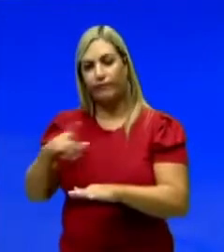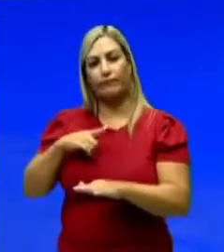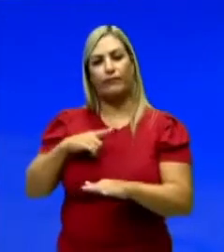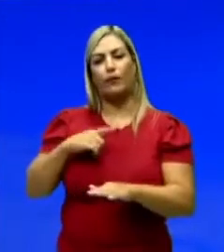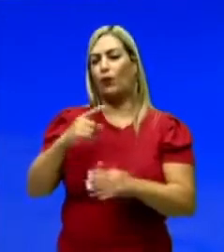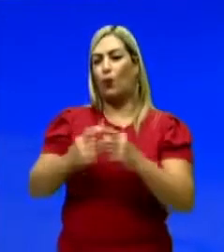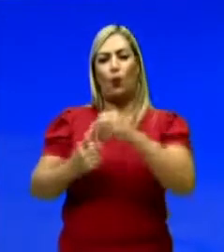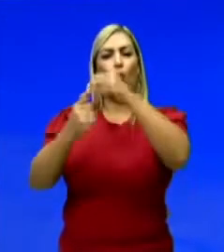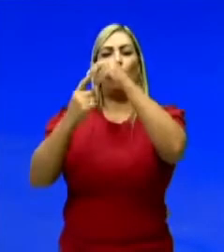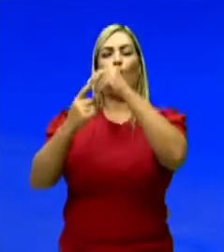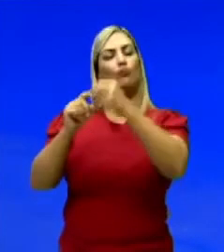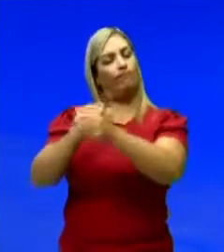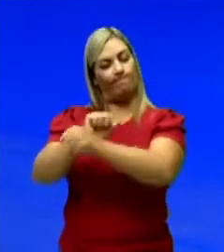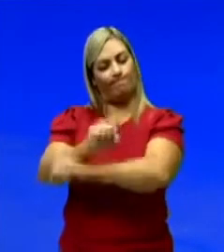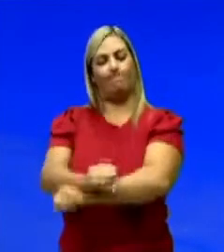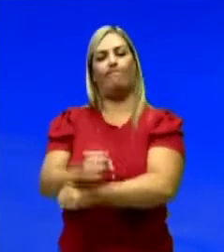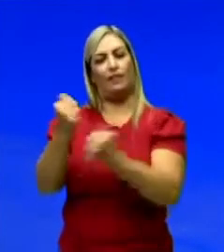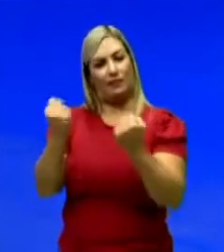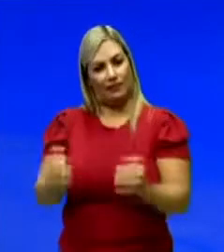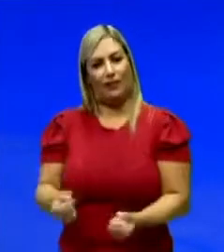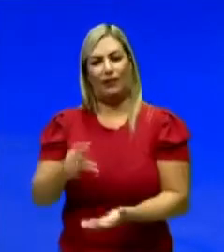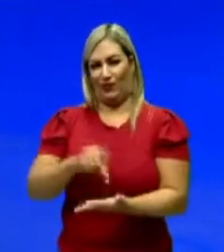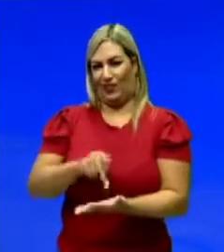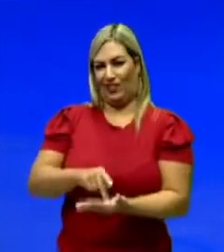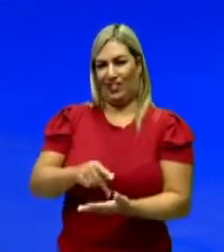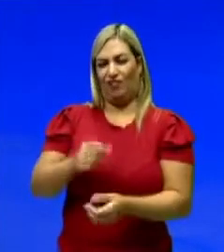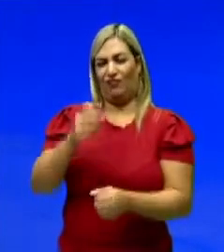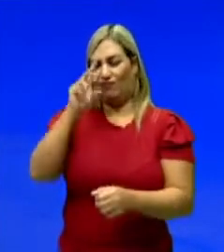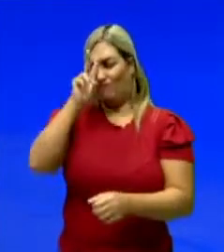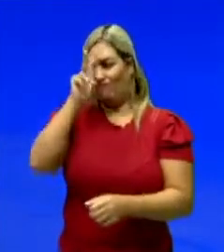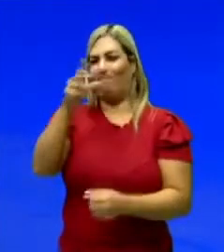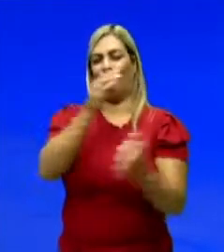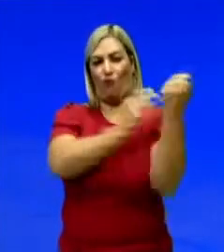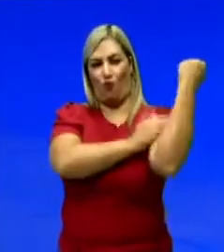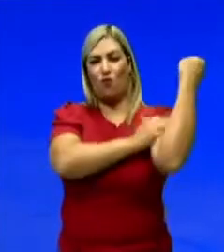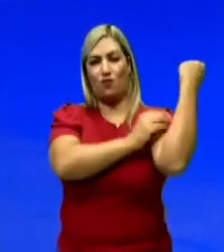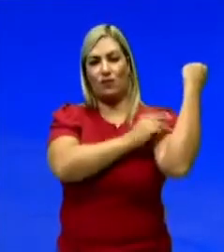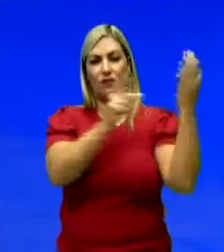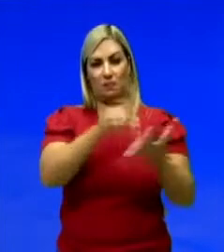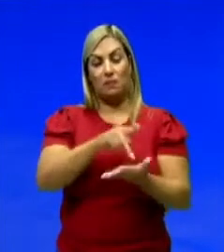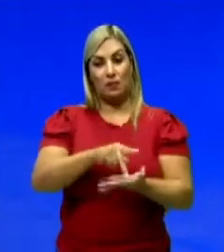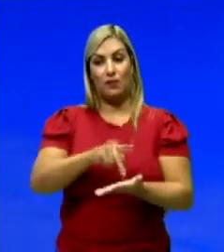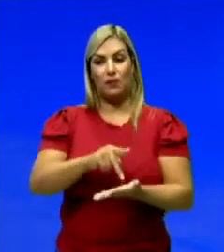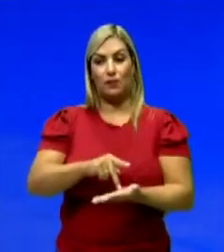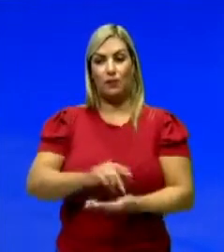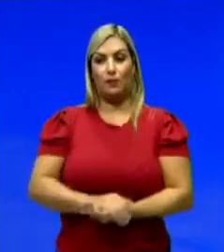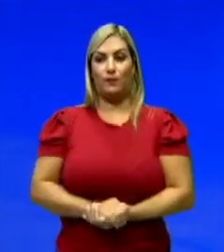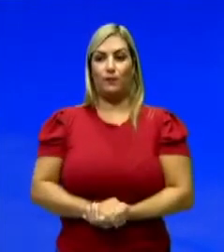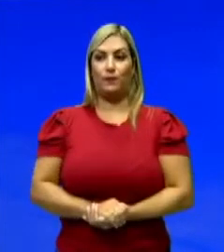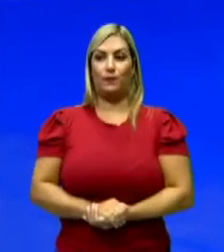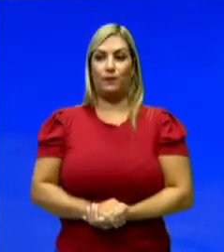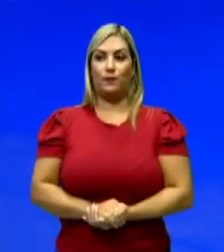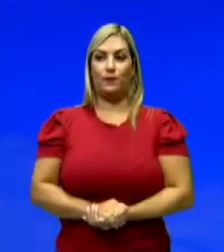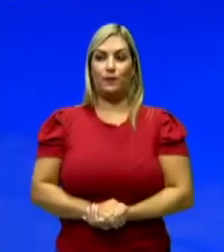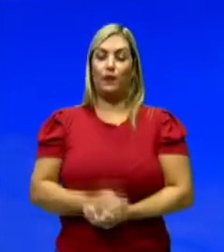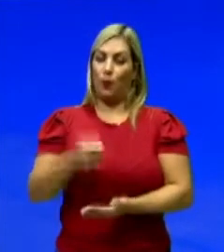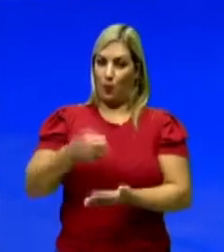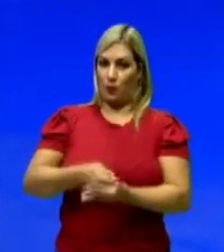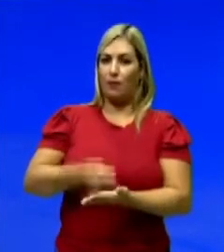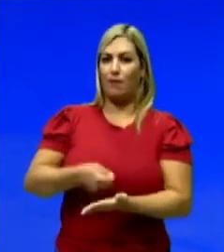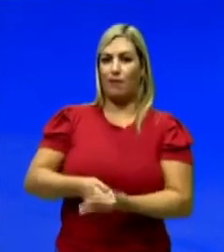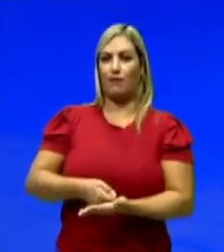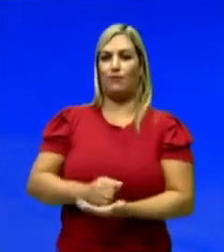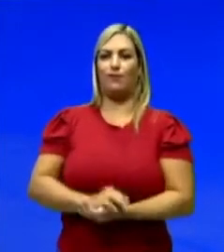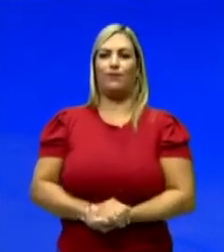para exercer aquele trabalho mais pesado mais duro e tinha um é essa obrigação